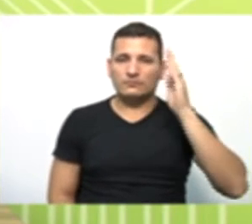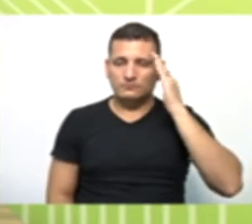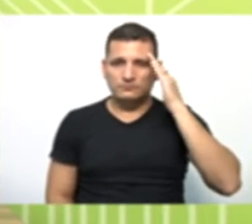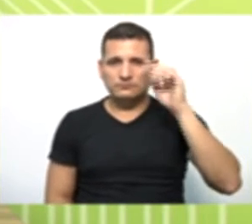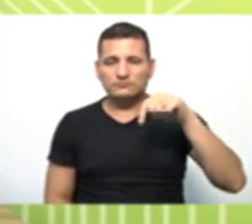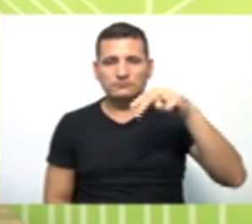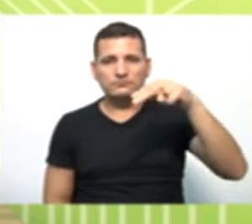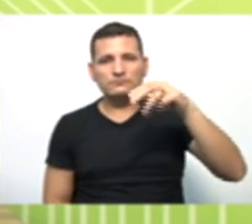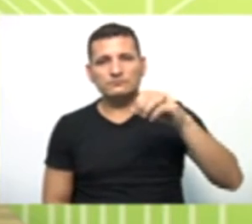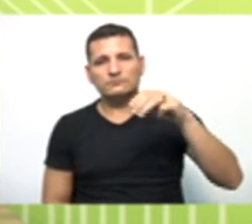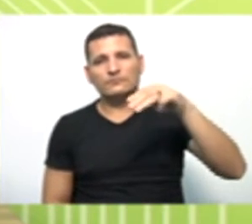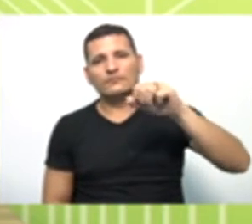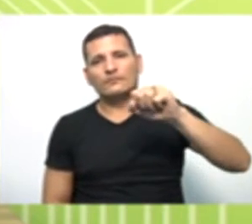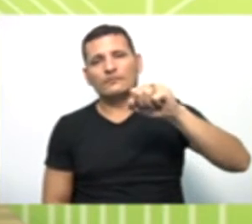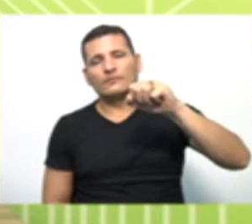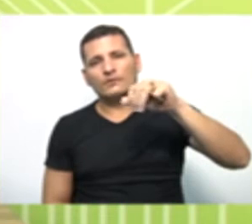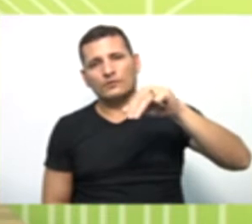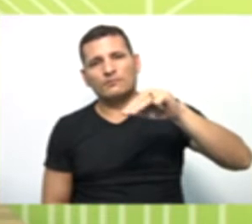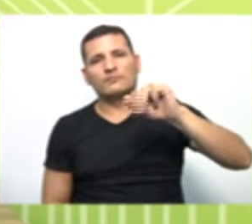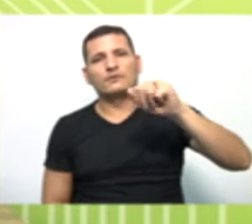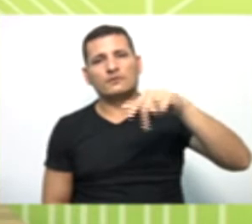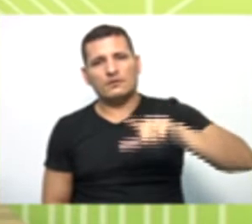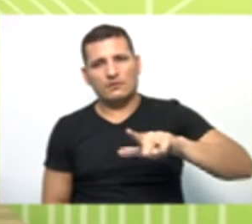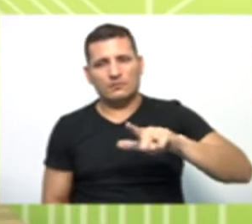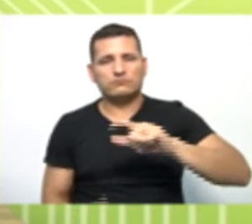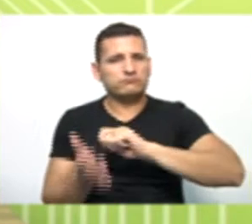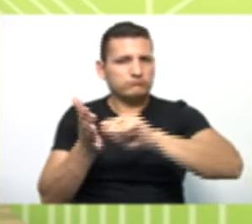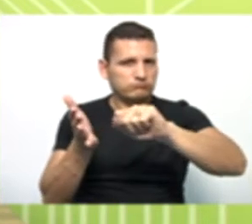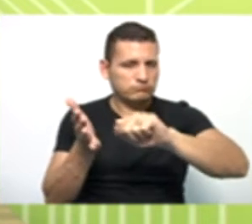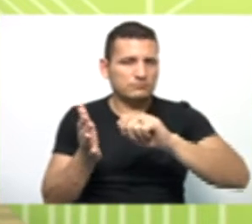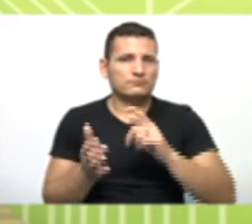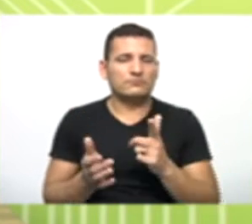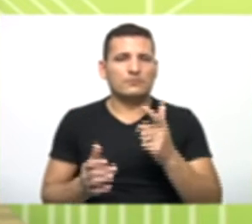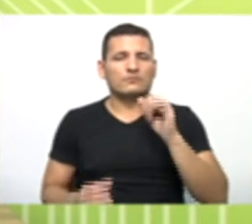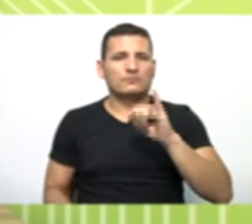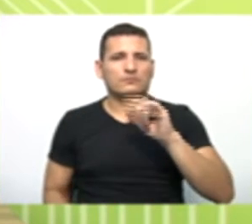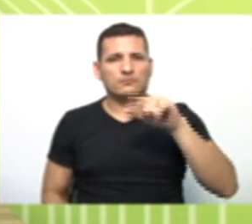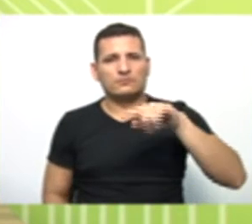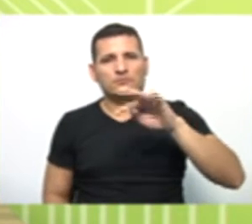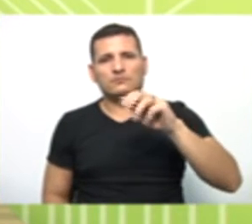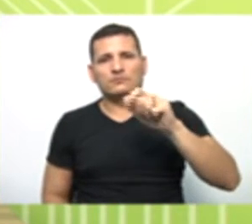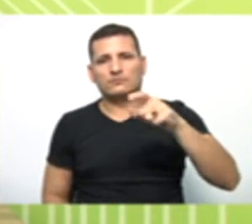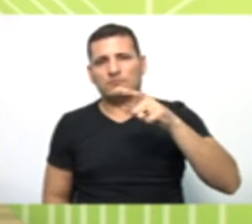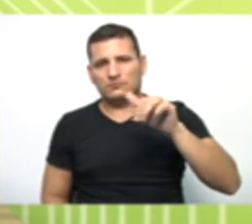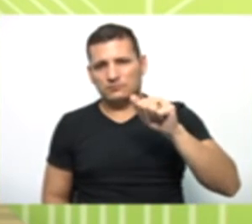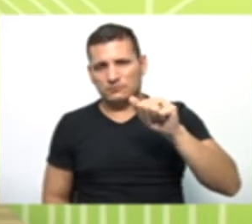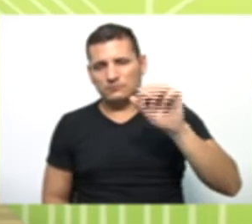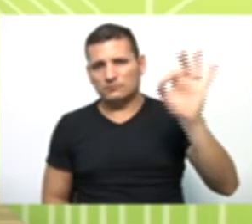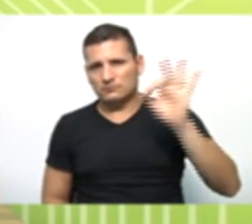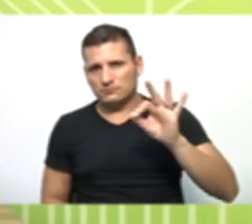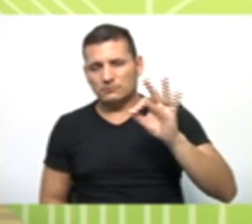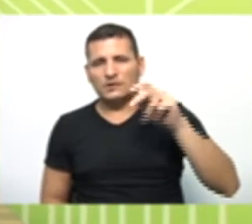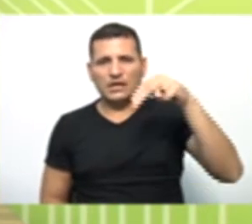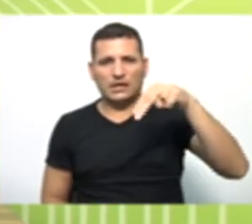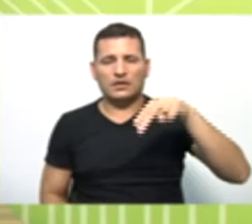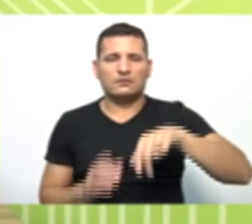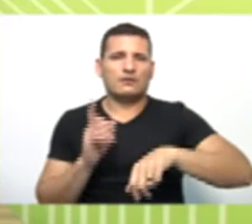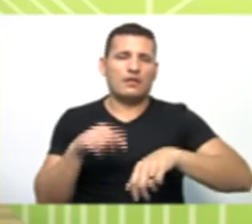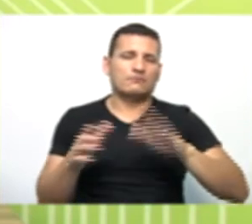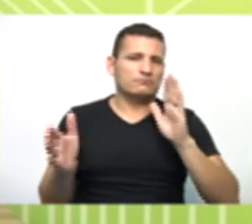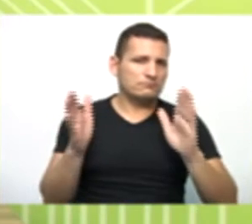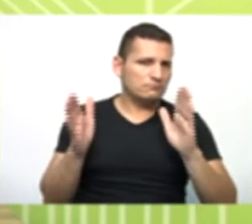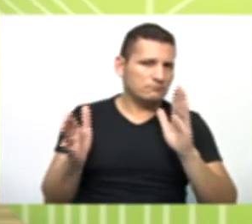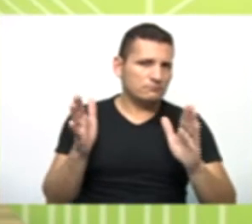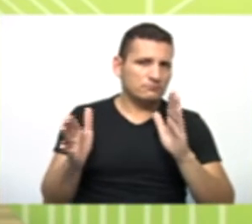valor nominal do título, ok? O I é a taxa, o N minúsculo é o tempo. E aí você lê o problema, tira isso,